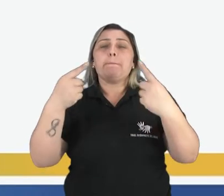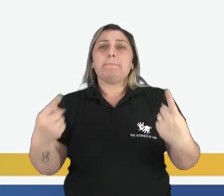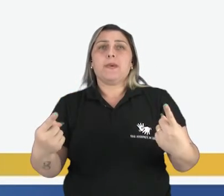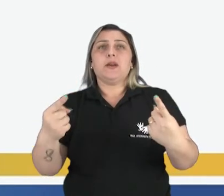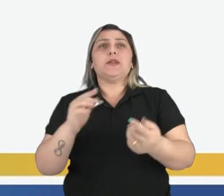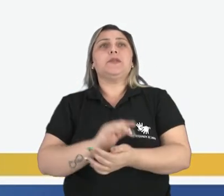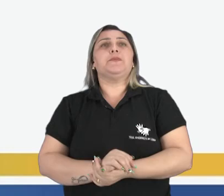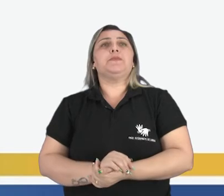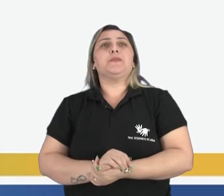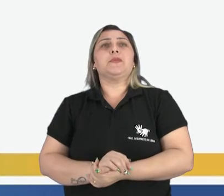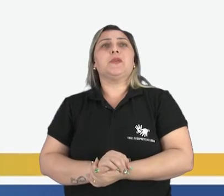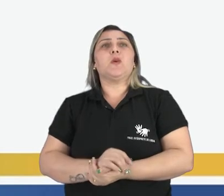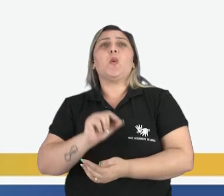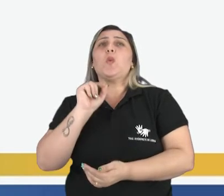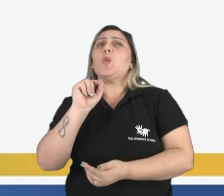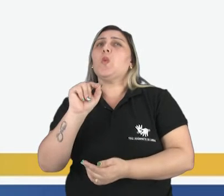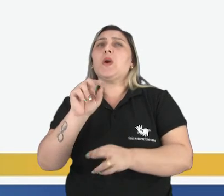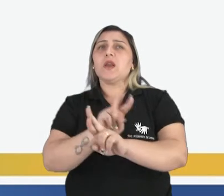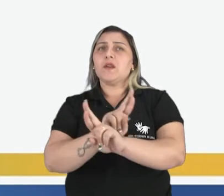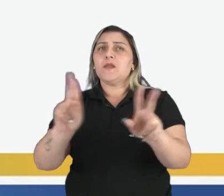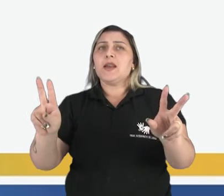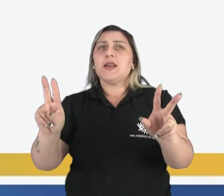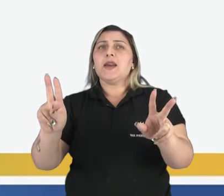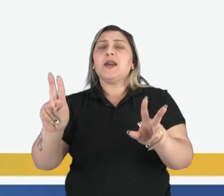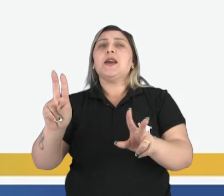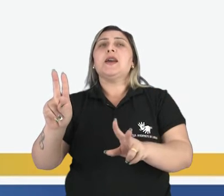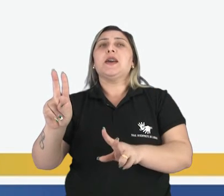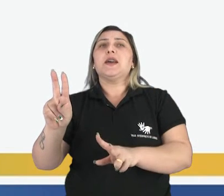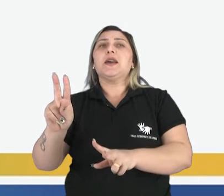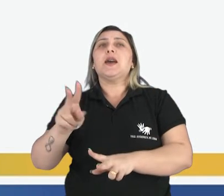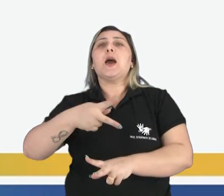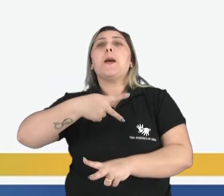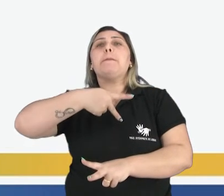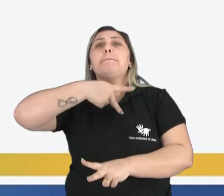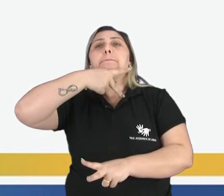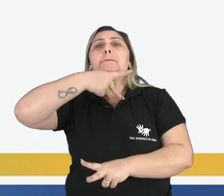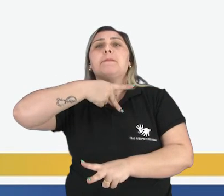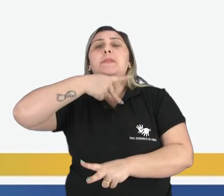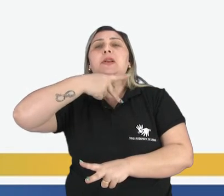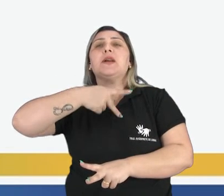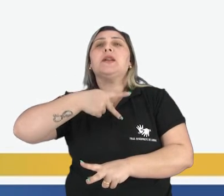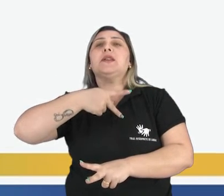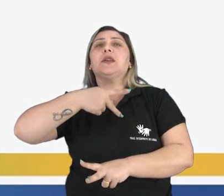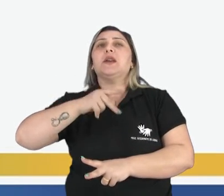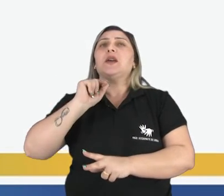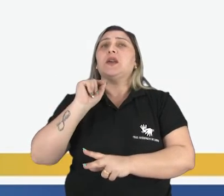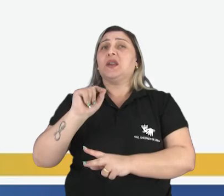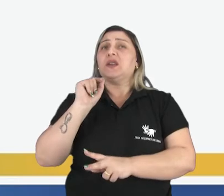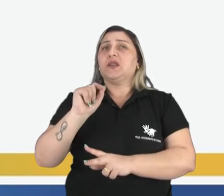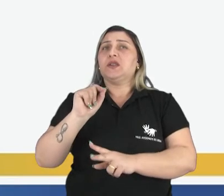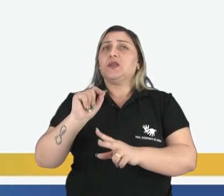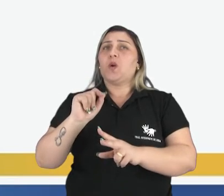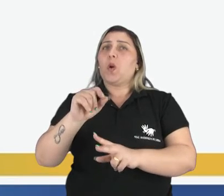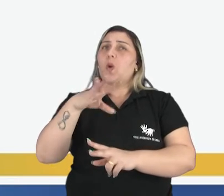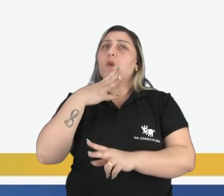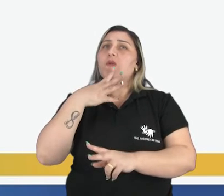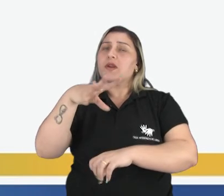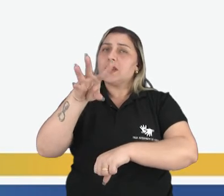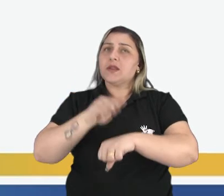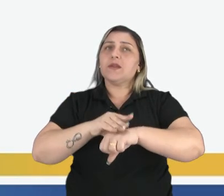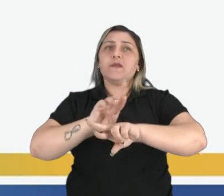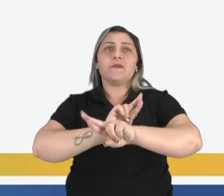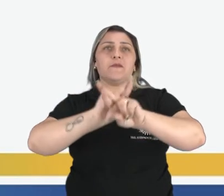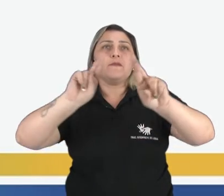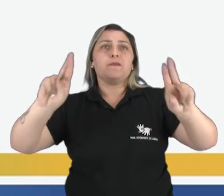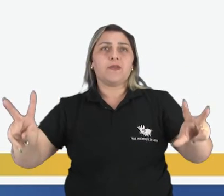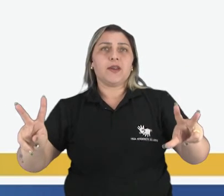a C ele vai dizer, o que diferencia, segundo Platão, a opinião do conhecimento é a opinião que fornece apenas um quadro provisório